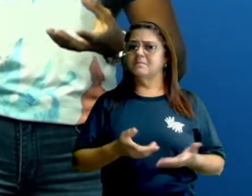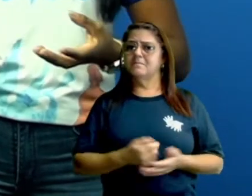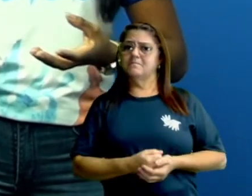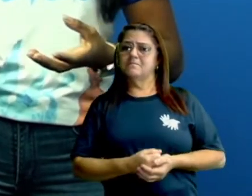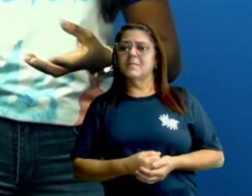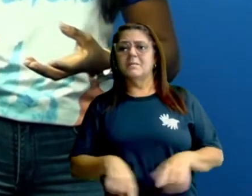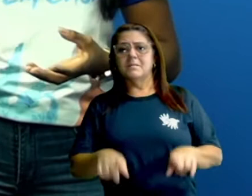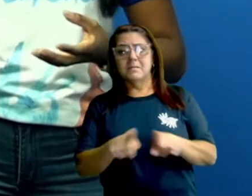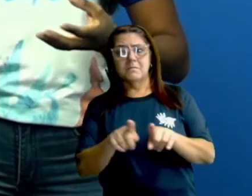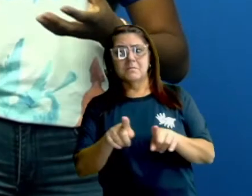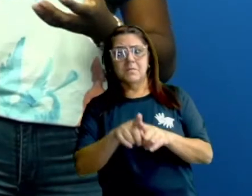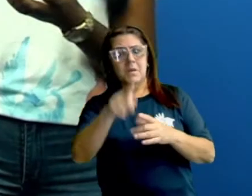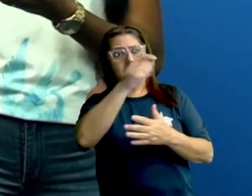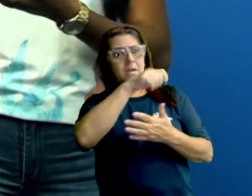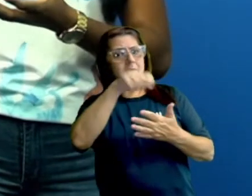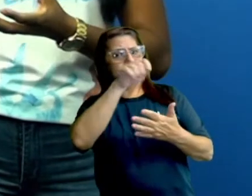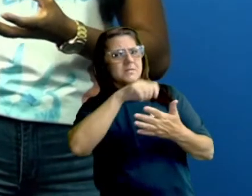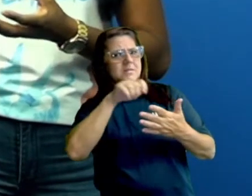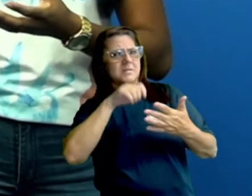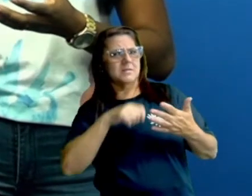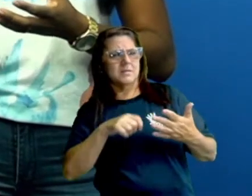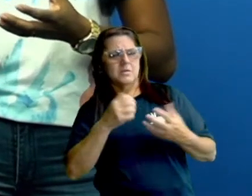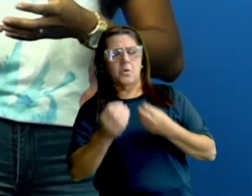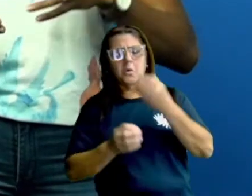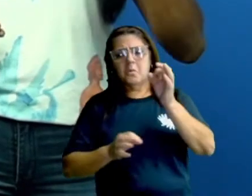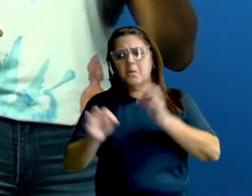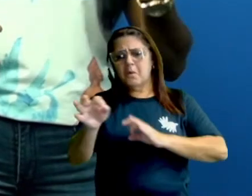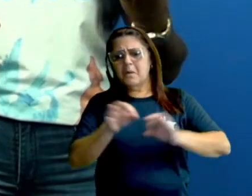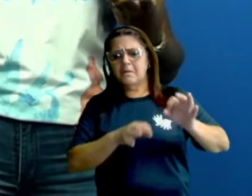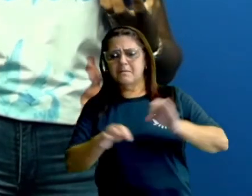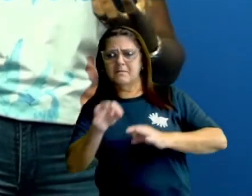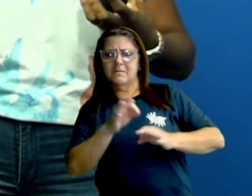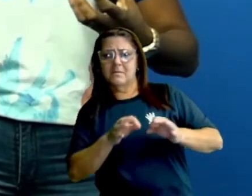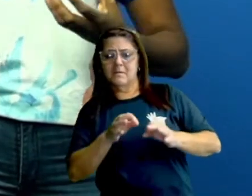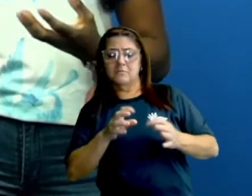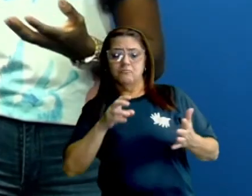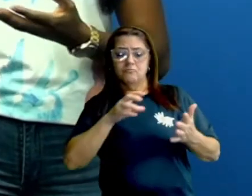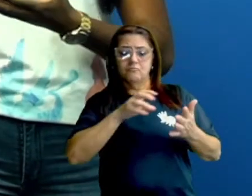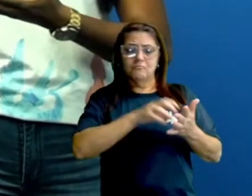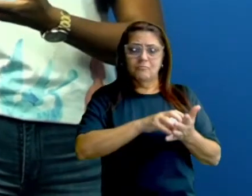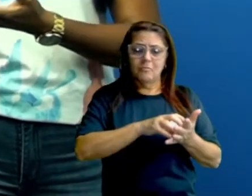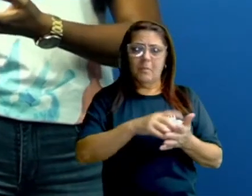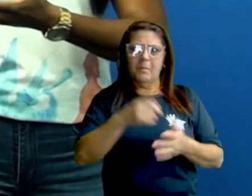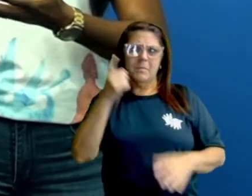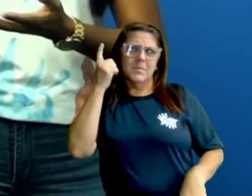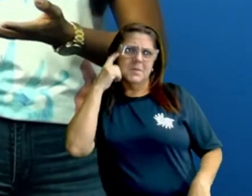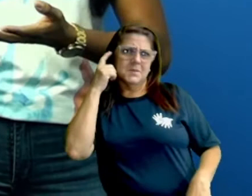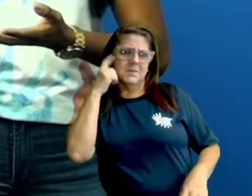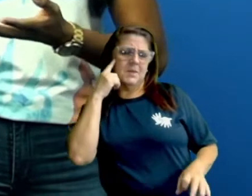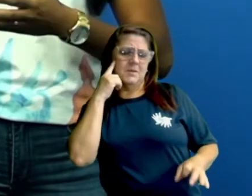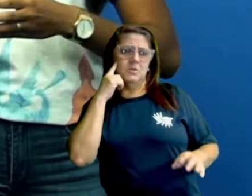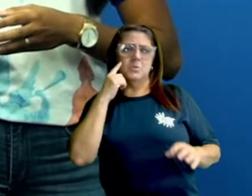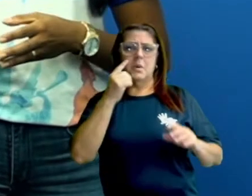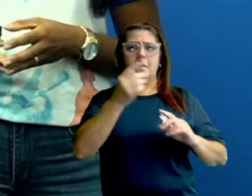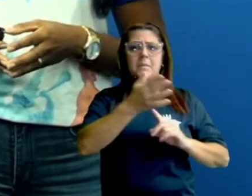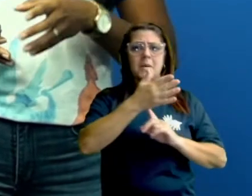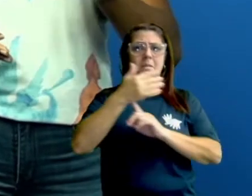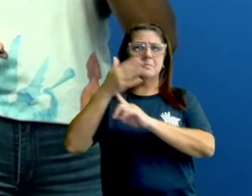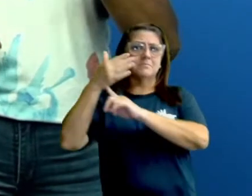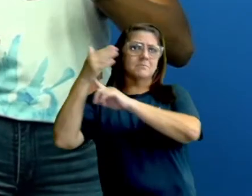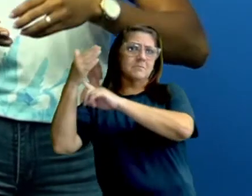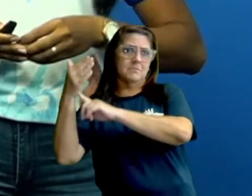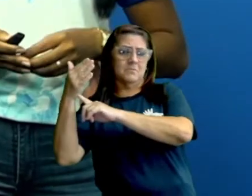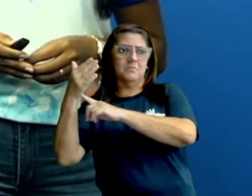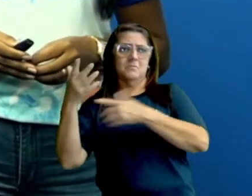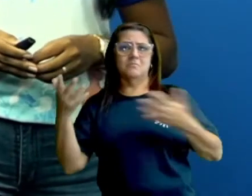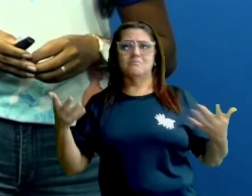a questão da escrita, como é essa elaboração? Qual foi o foco pensado para essas mídias digitais?